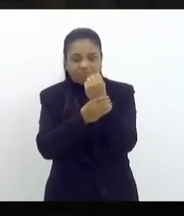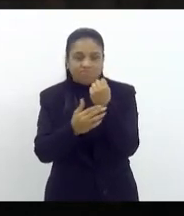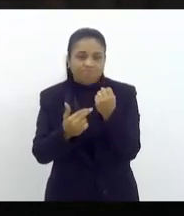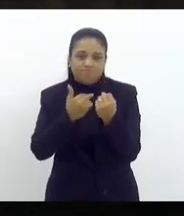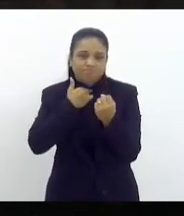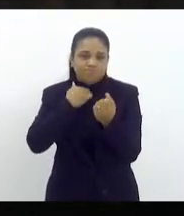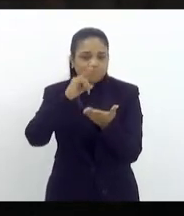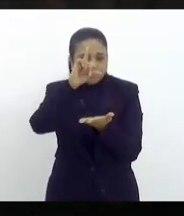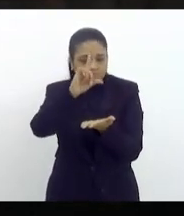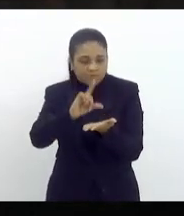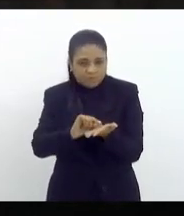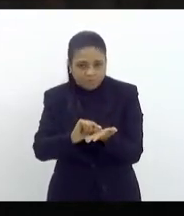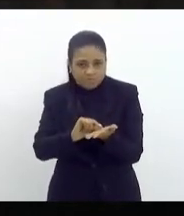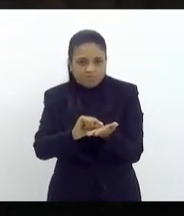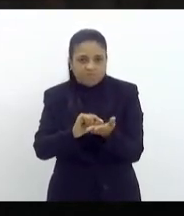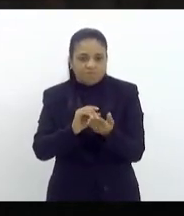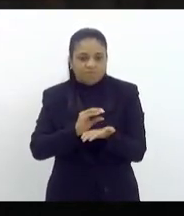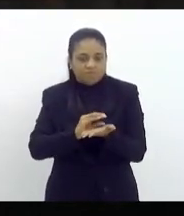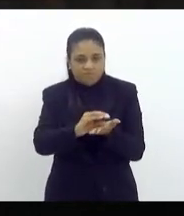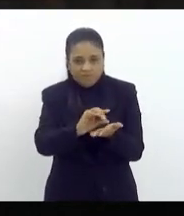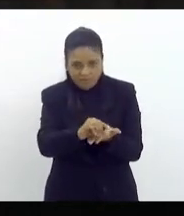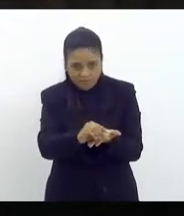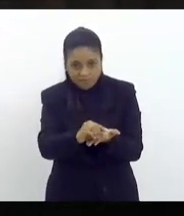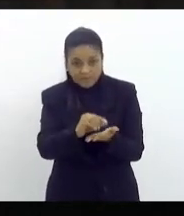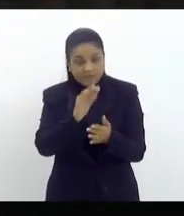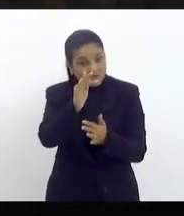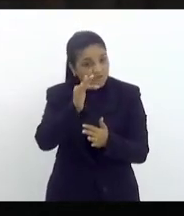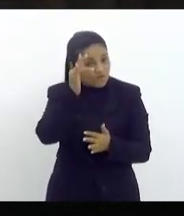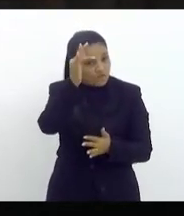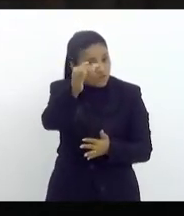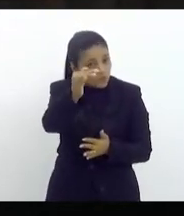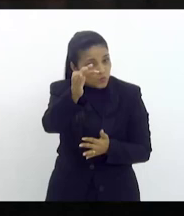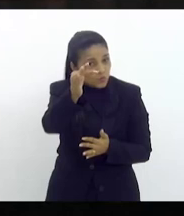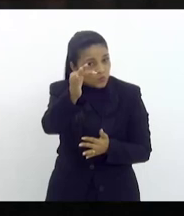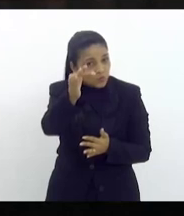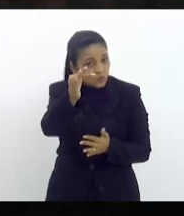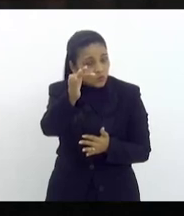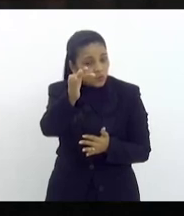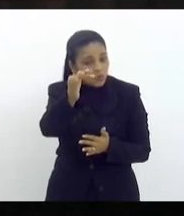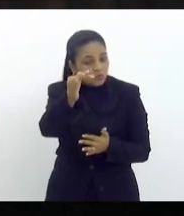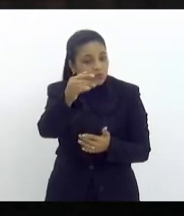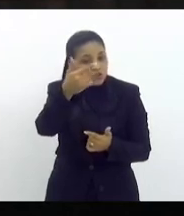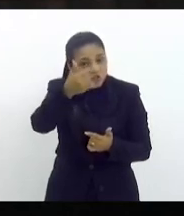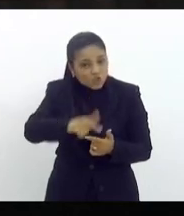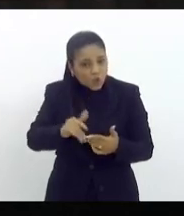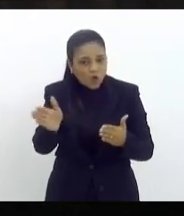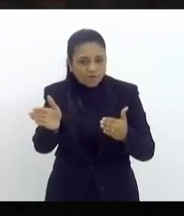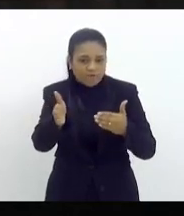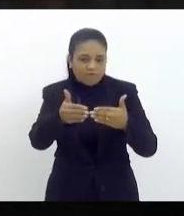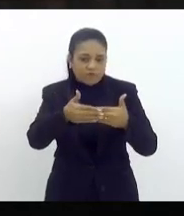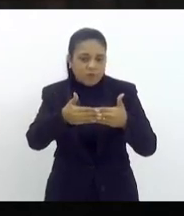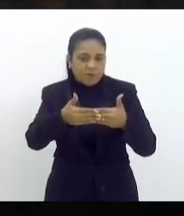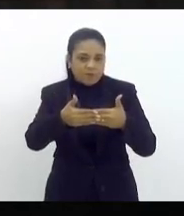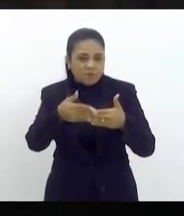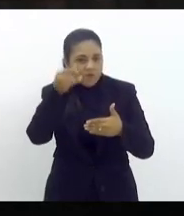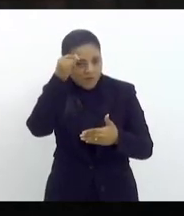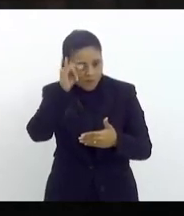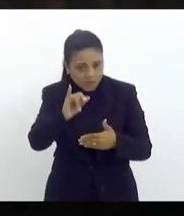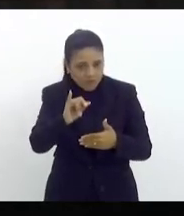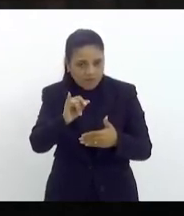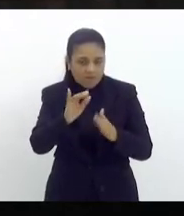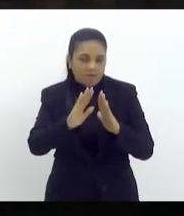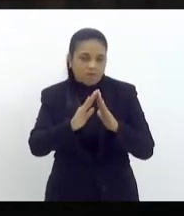isso é para que nós possamos lá na frente não ter o fechamento de escolas não ter o fechamento de turmas do EJA